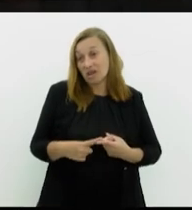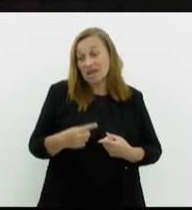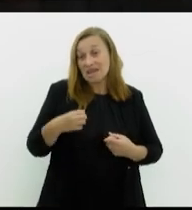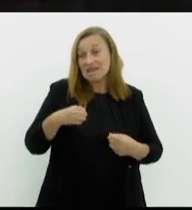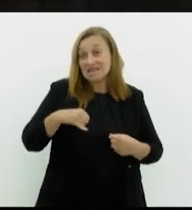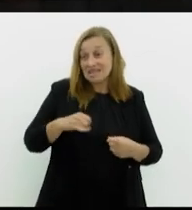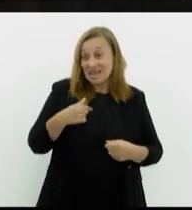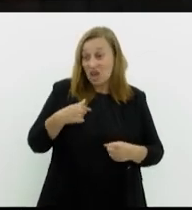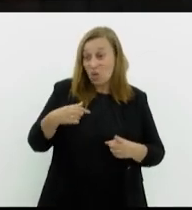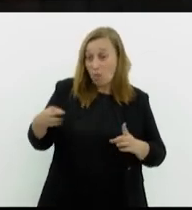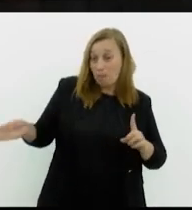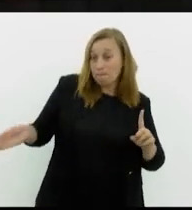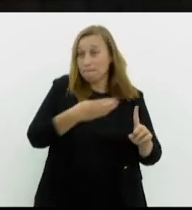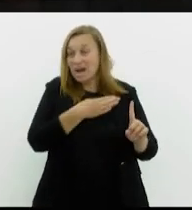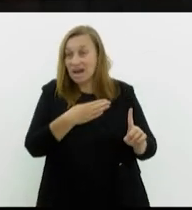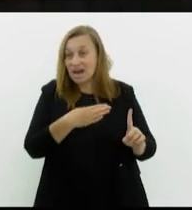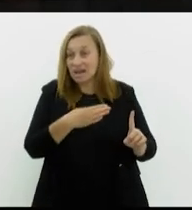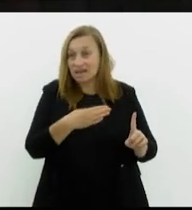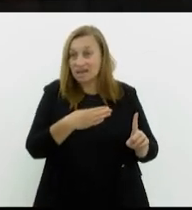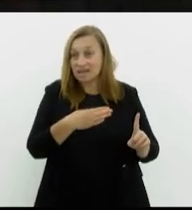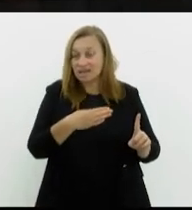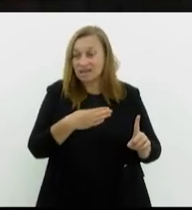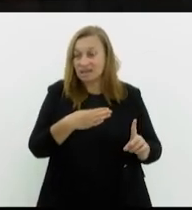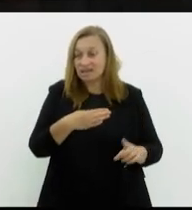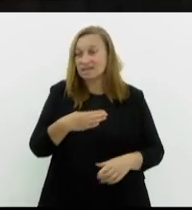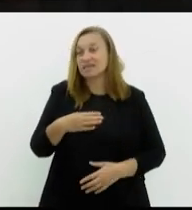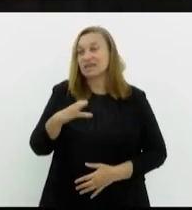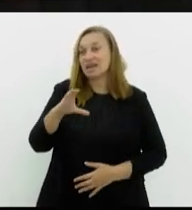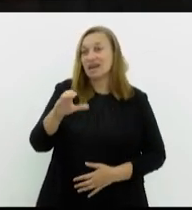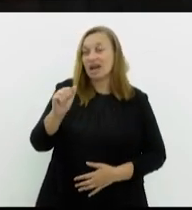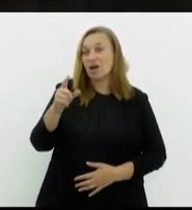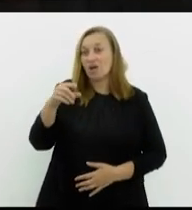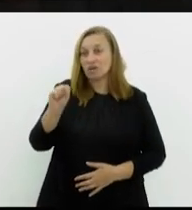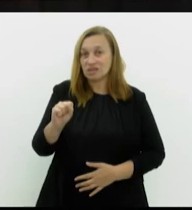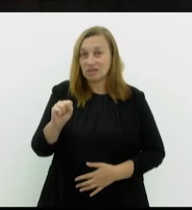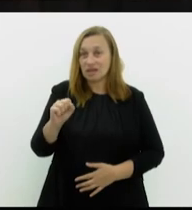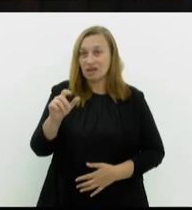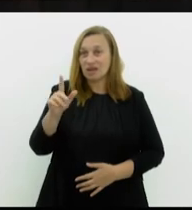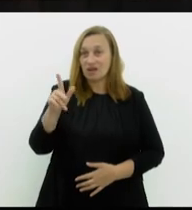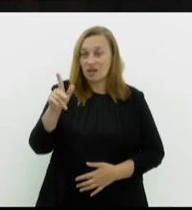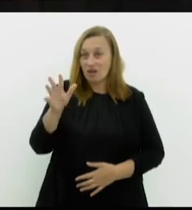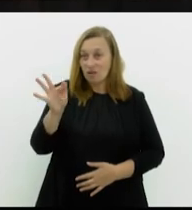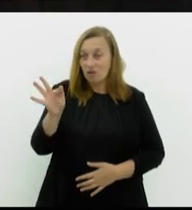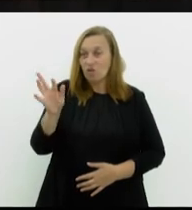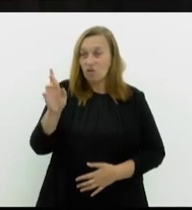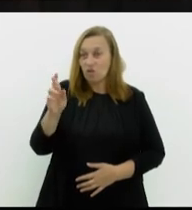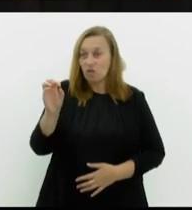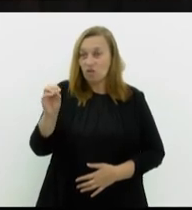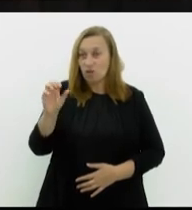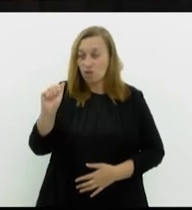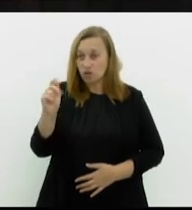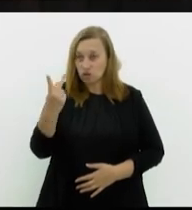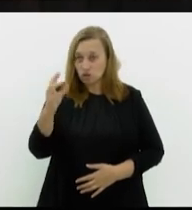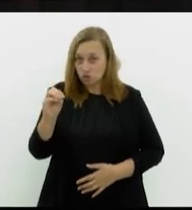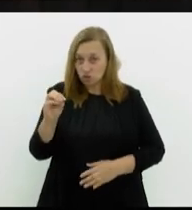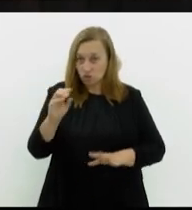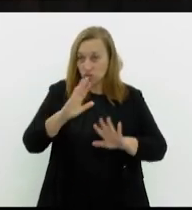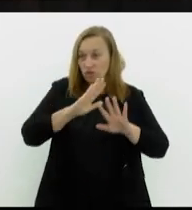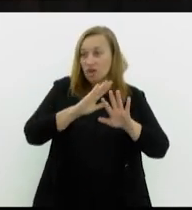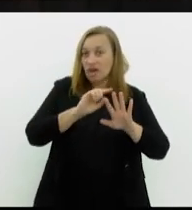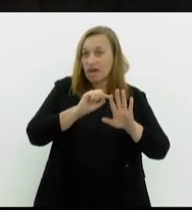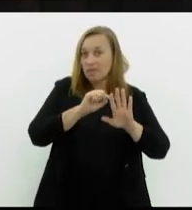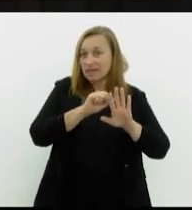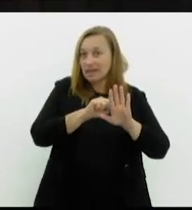mim, seria um calça frouxo. Calça frouxo, o senhor sabe o que é. E se batesse